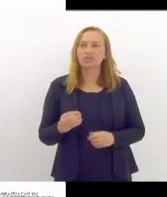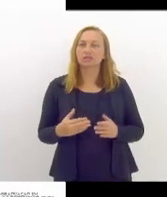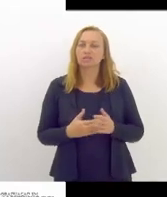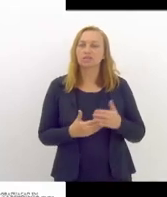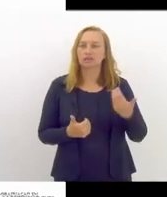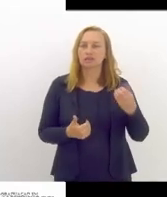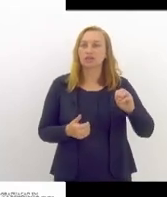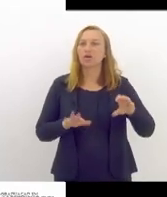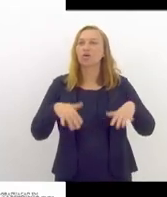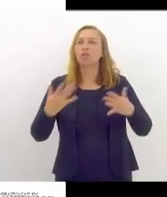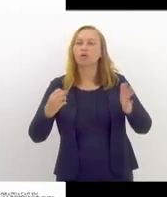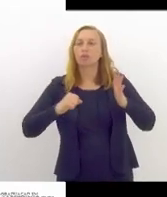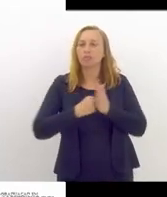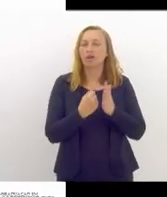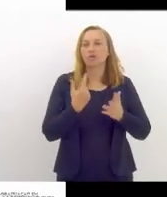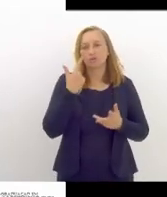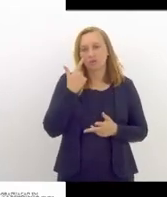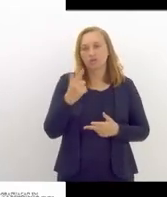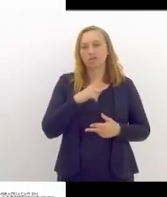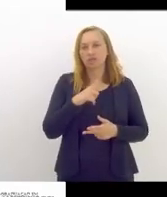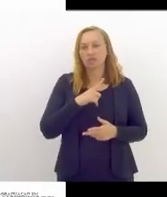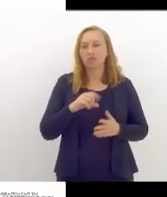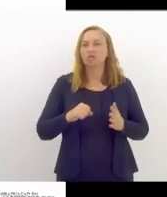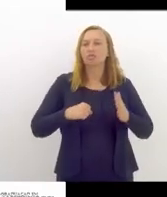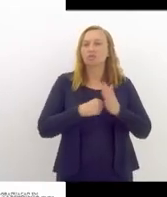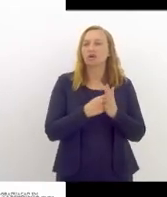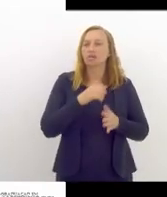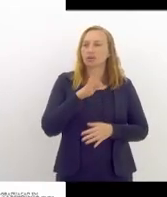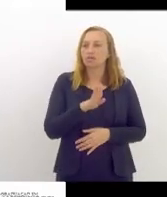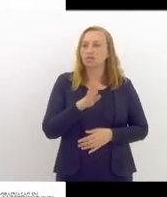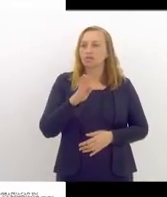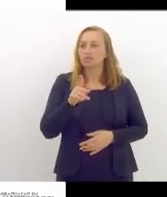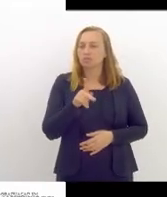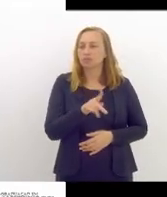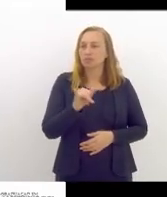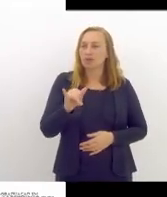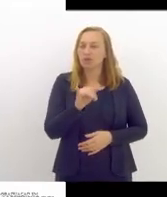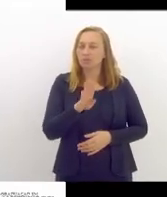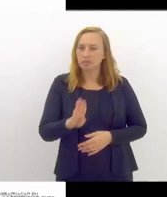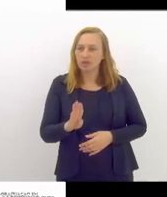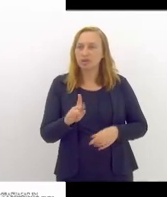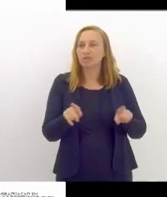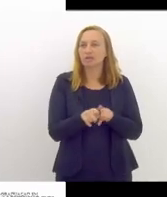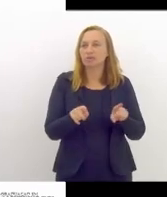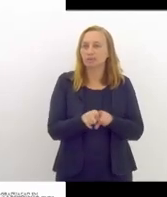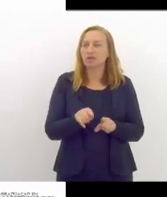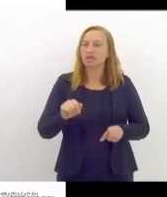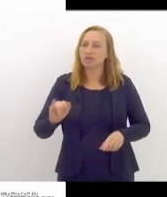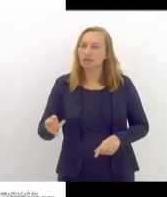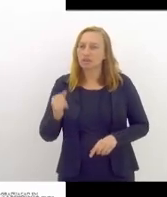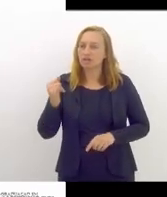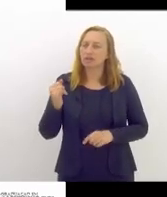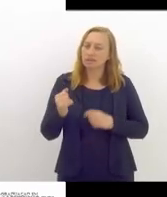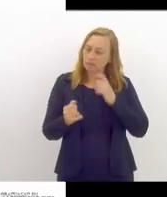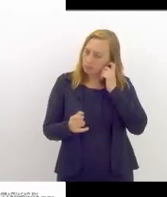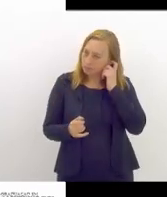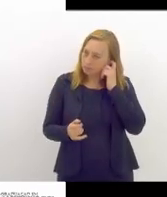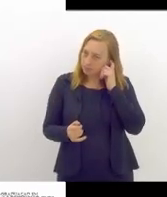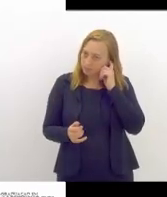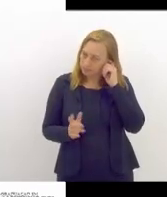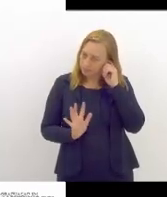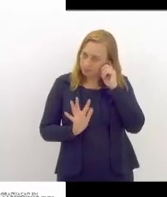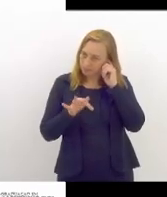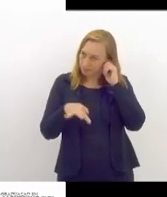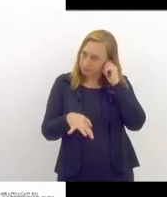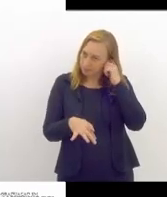qual seria o impacto então Vimos que teria um impacto sobre o PIB E também o impacto na inflação e